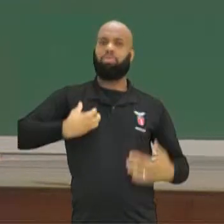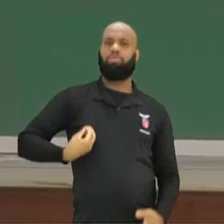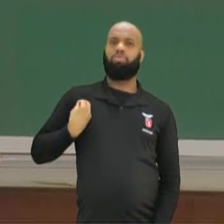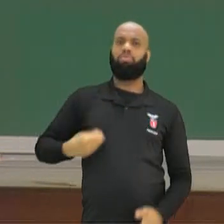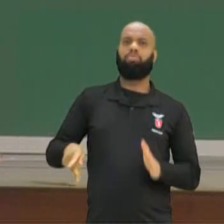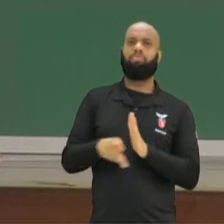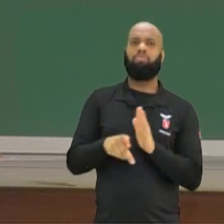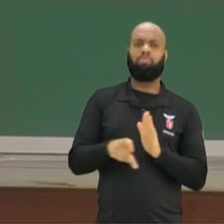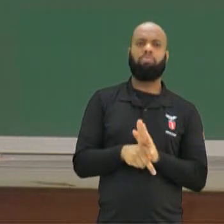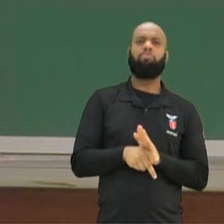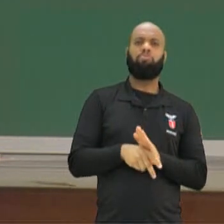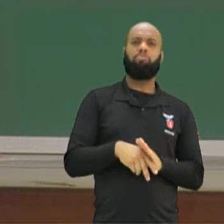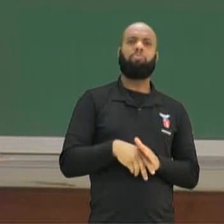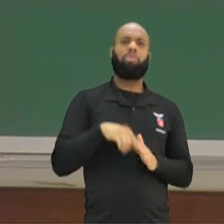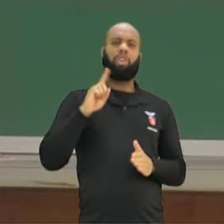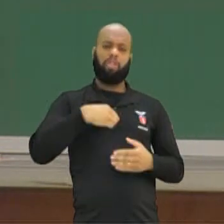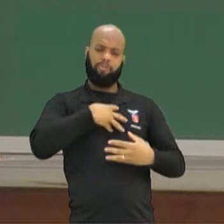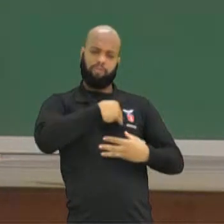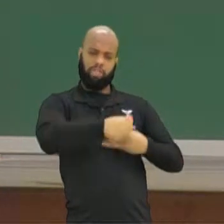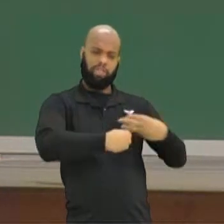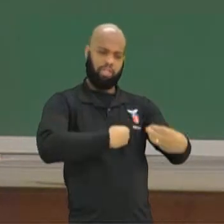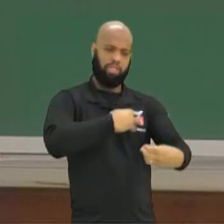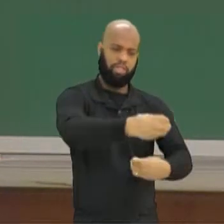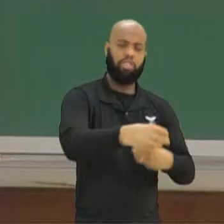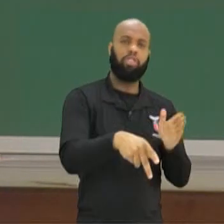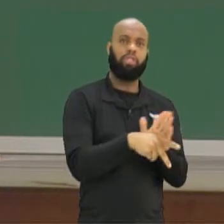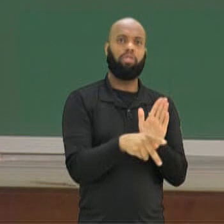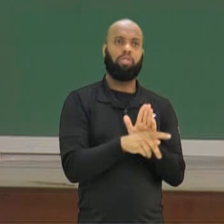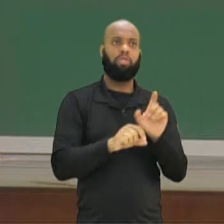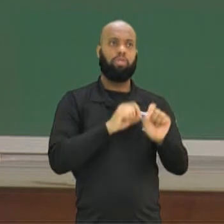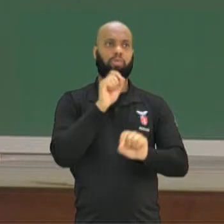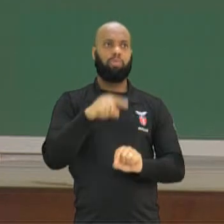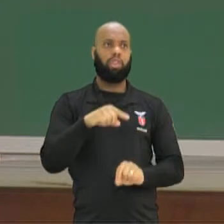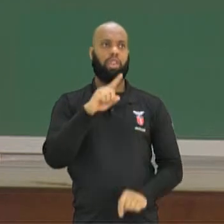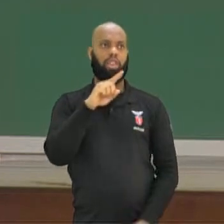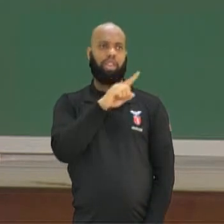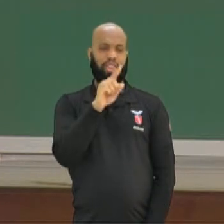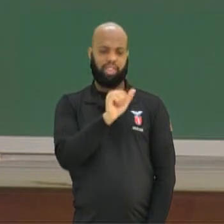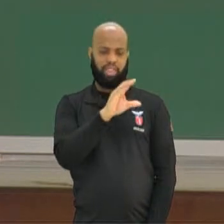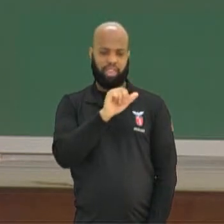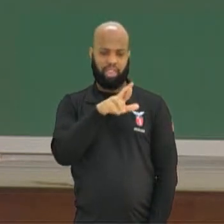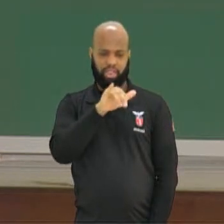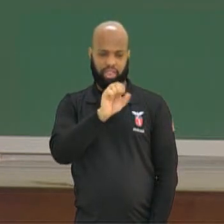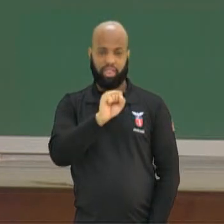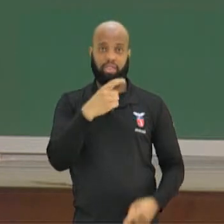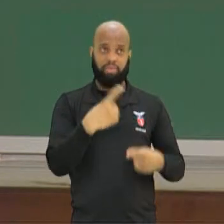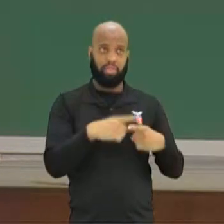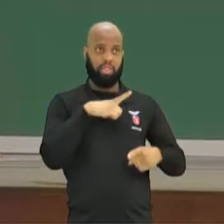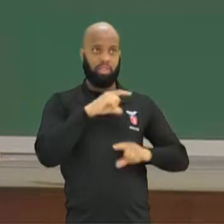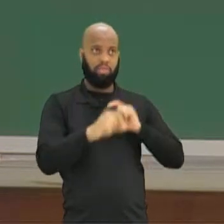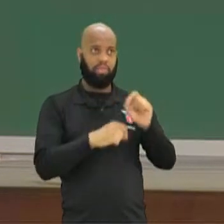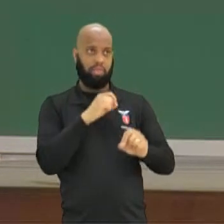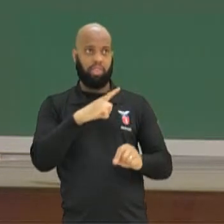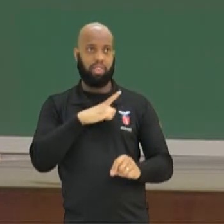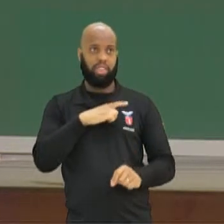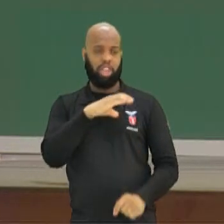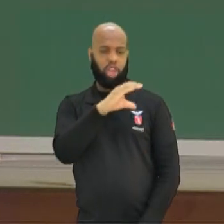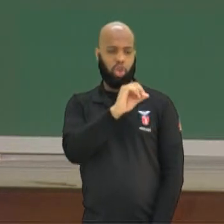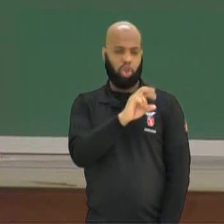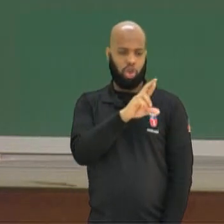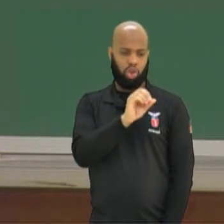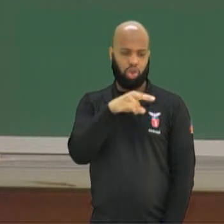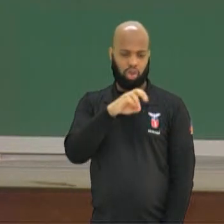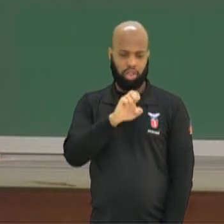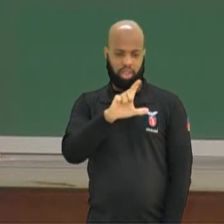descendente do coronel Zacarias. Lembra que eu pedi para vocês guardarem a palavra Sesmaria? Coronel mais antigo